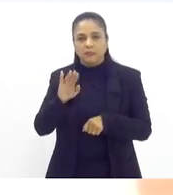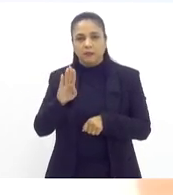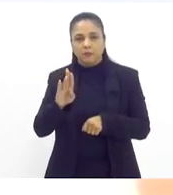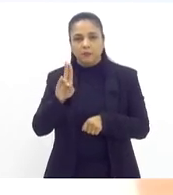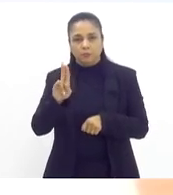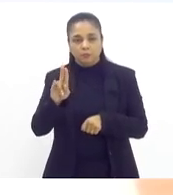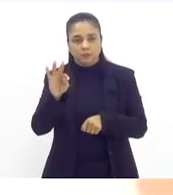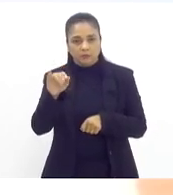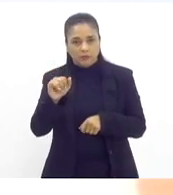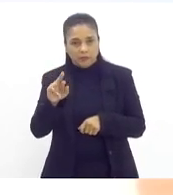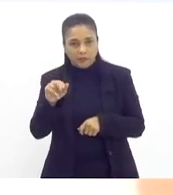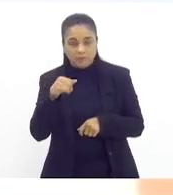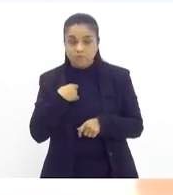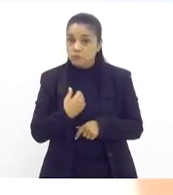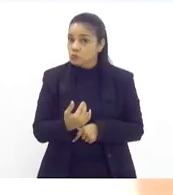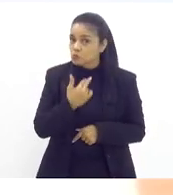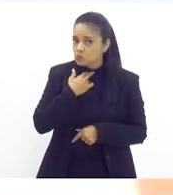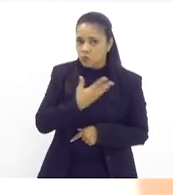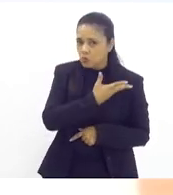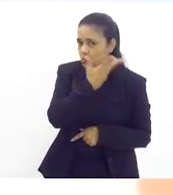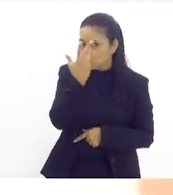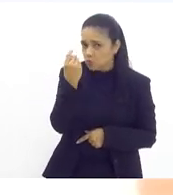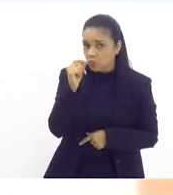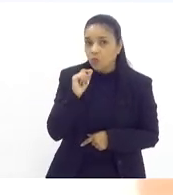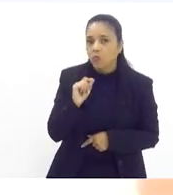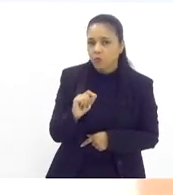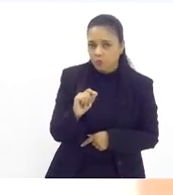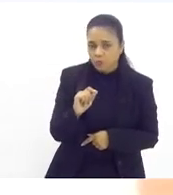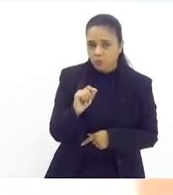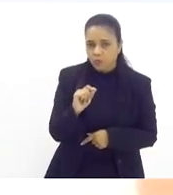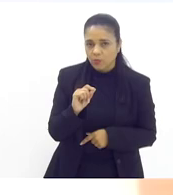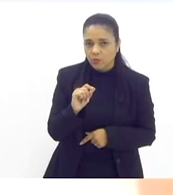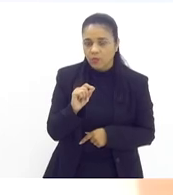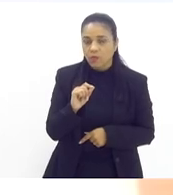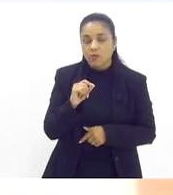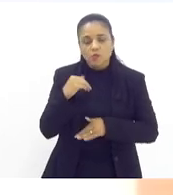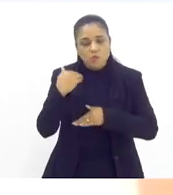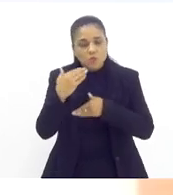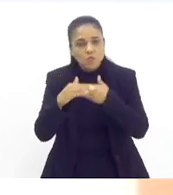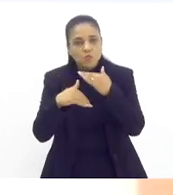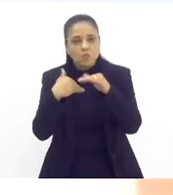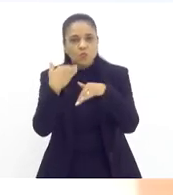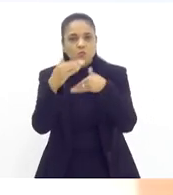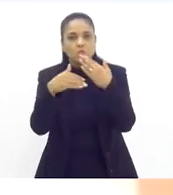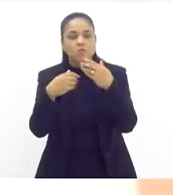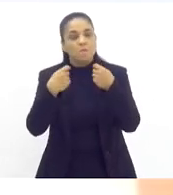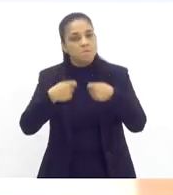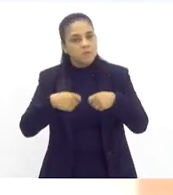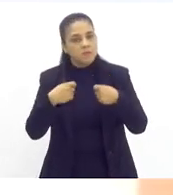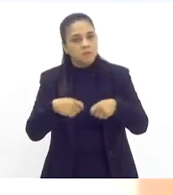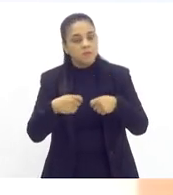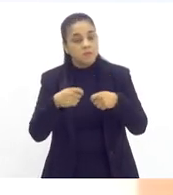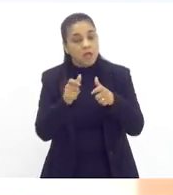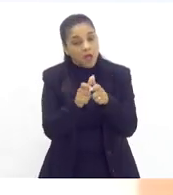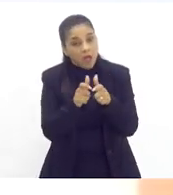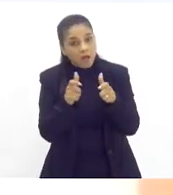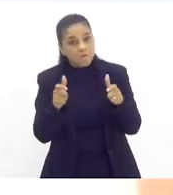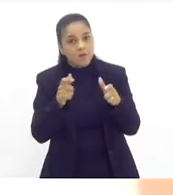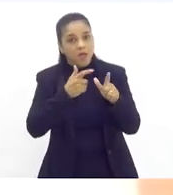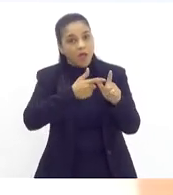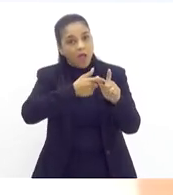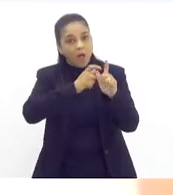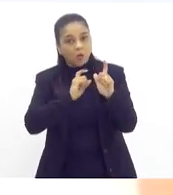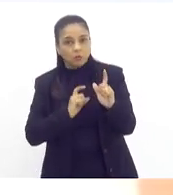nós não podemos nos esquecer de que nessa construção é preciso ser preservada ou ampliada a autonomia dos